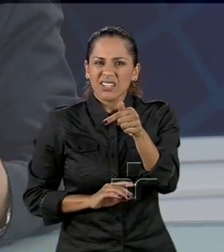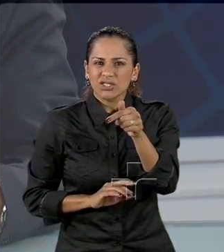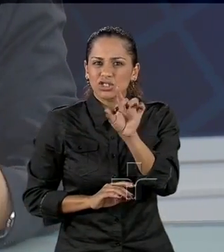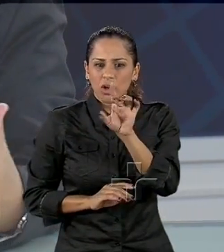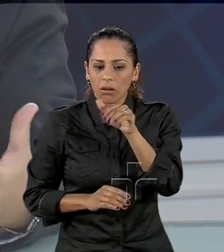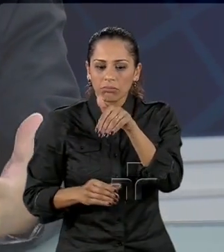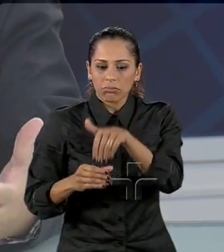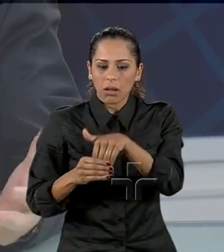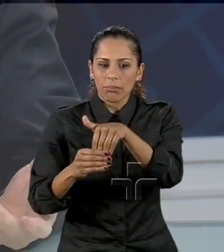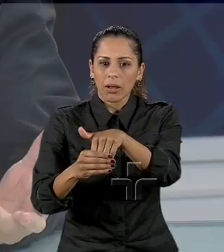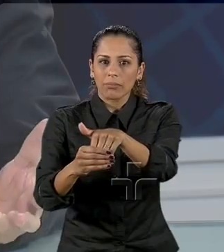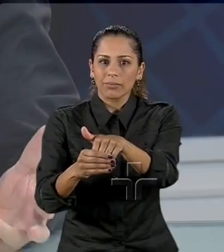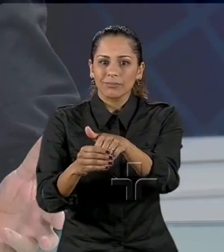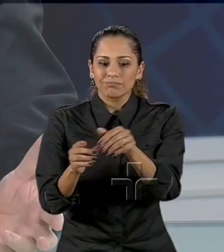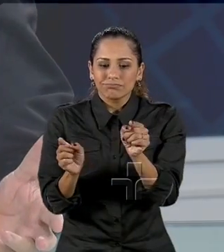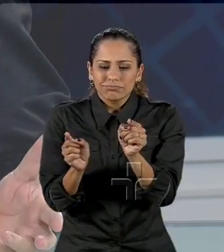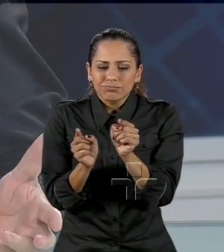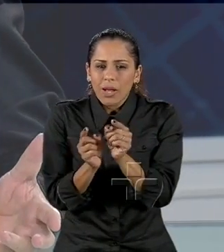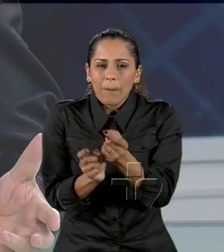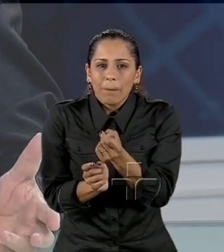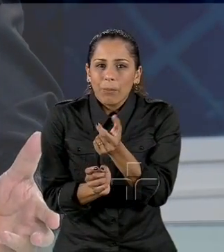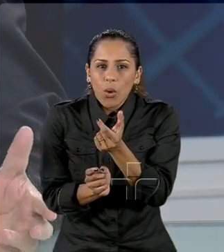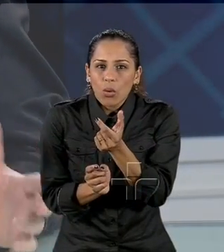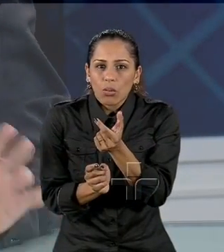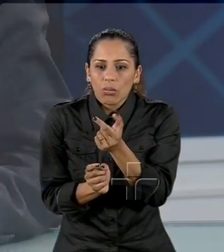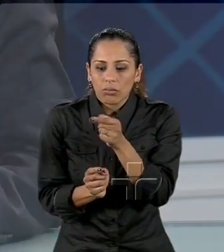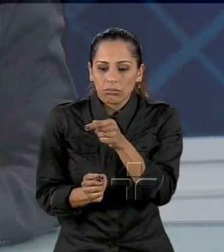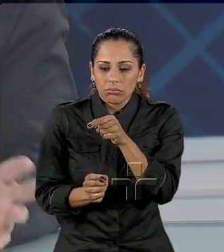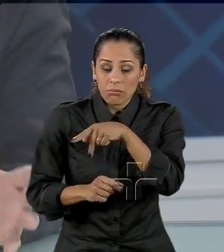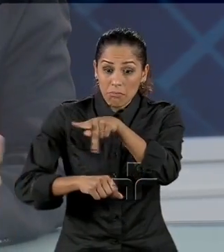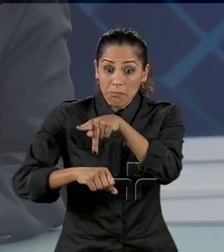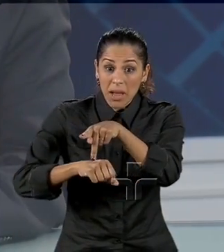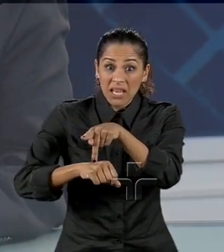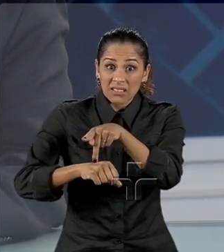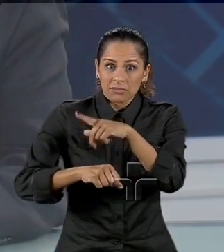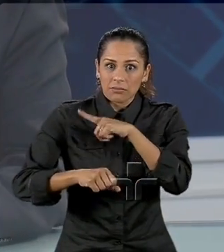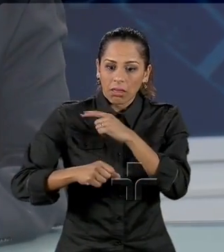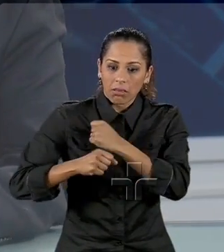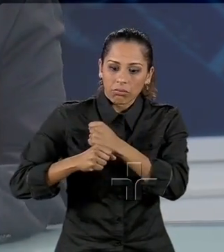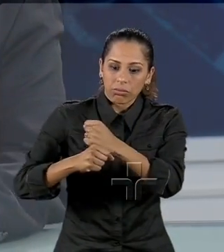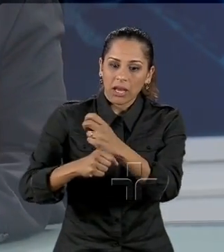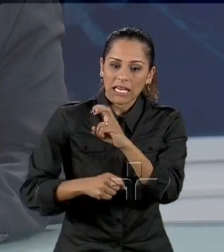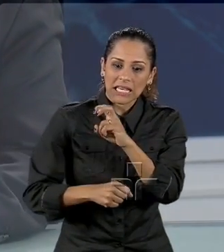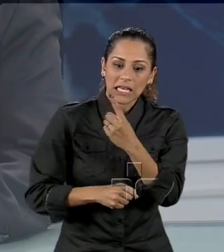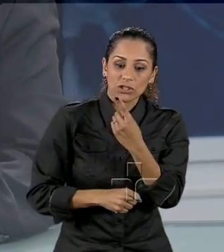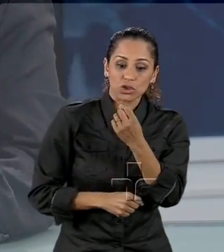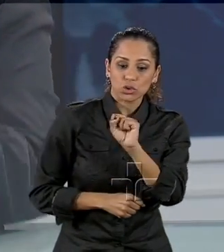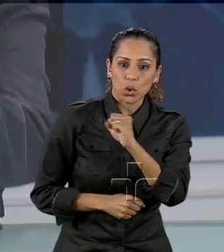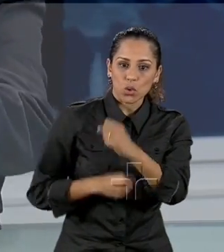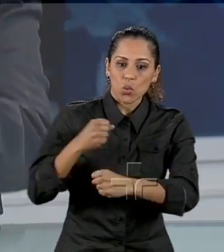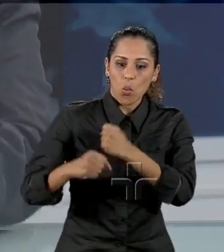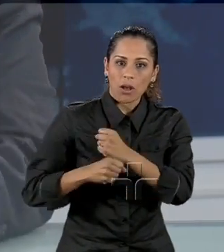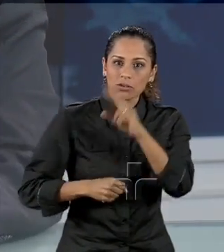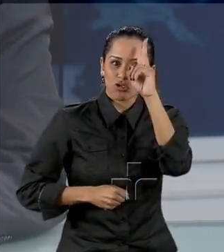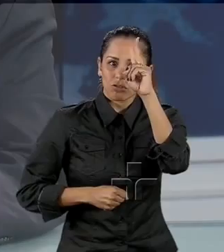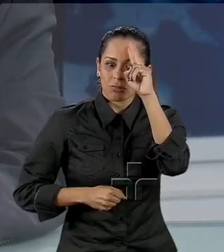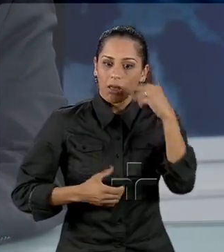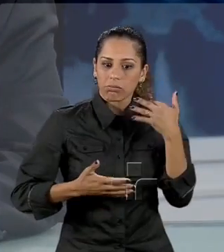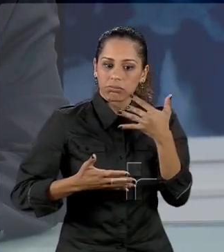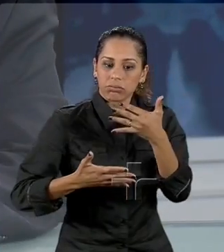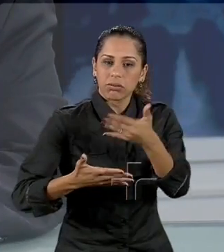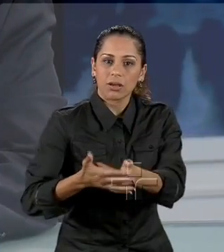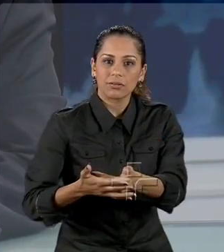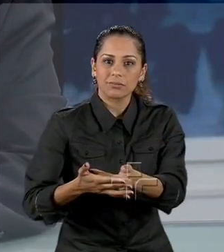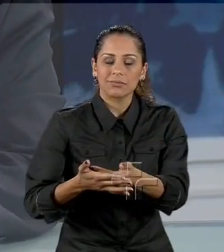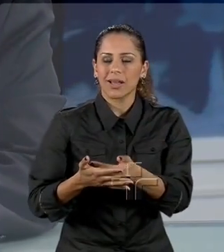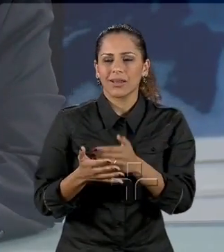É algo muito pequeno num país de 518 anos de história. Por isso, eu não vejo isso com um olho assim, então, não, agora é o protesto. Acho